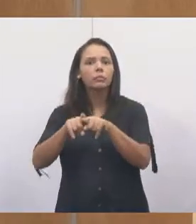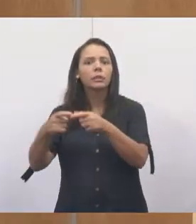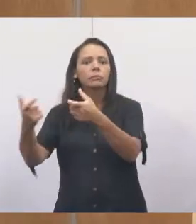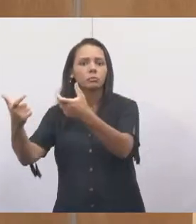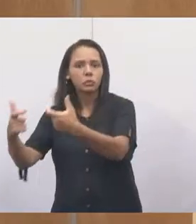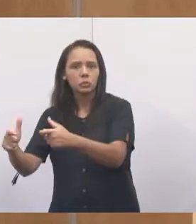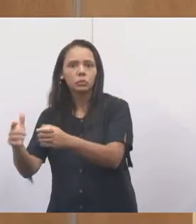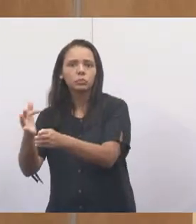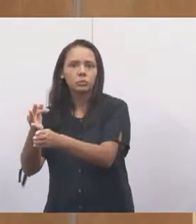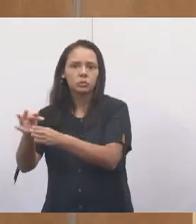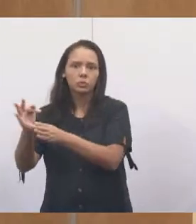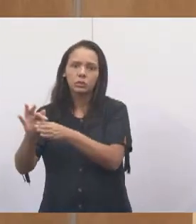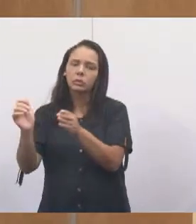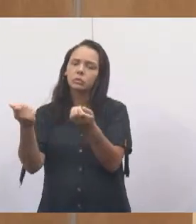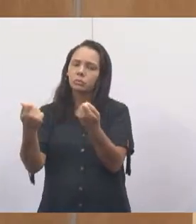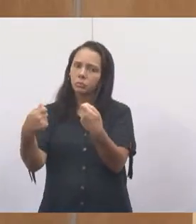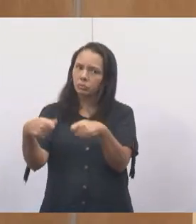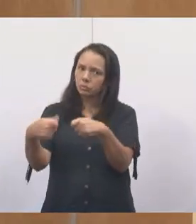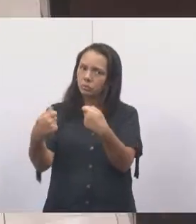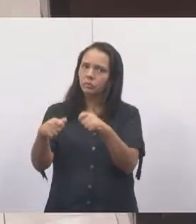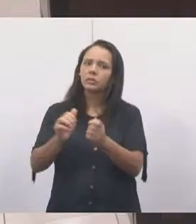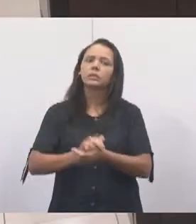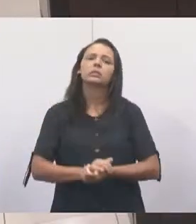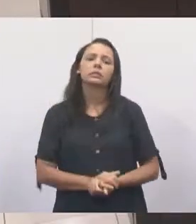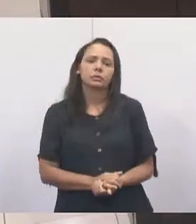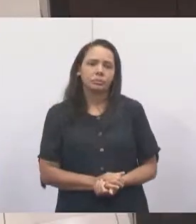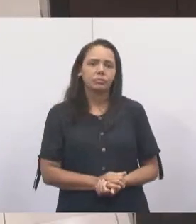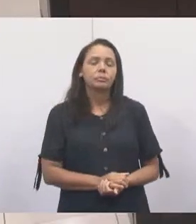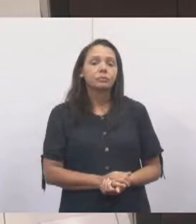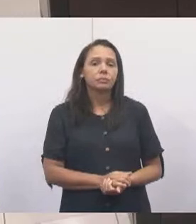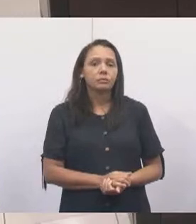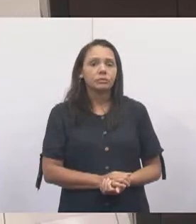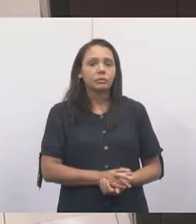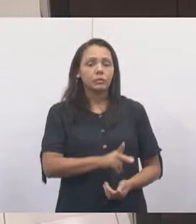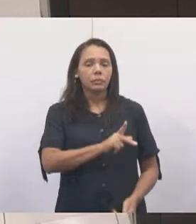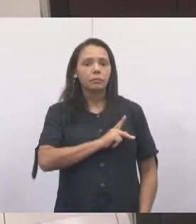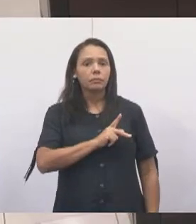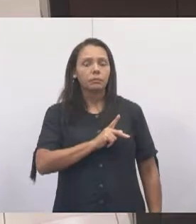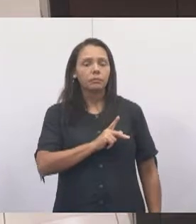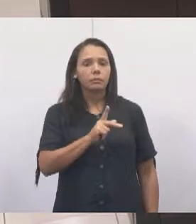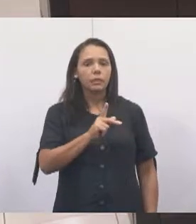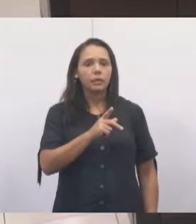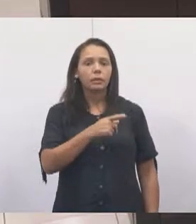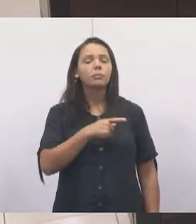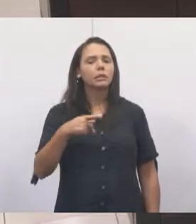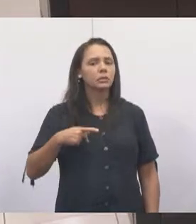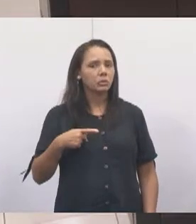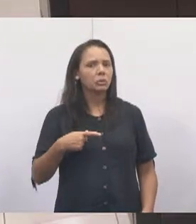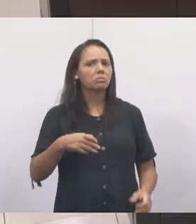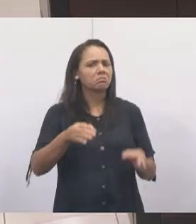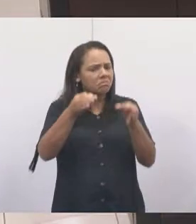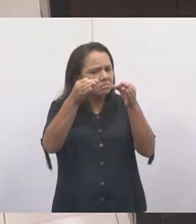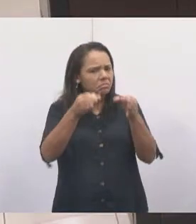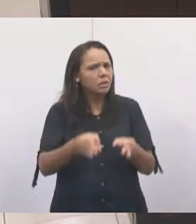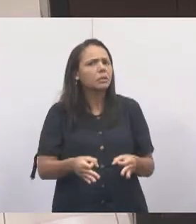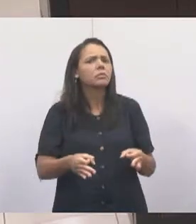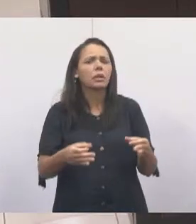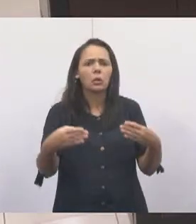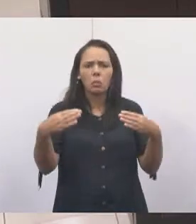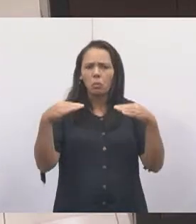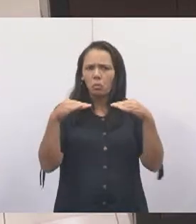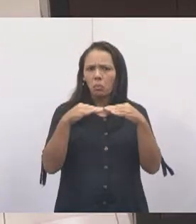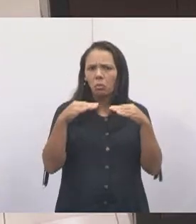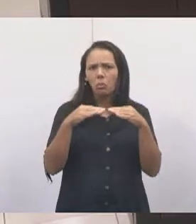não? Pastor, perfeito, acho que a gente está na mesma sintonia com relação a isso. Nós podíamos dividir as cidades em 2